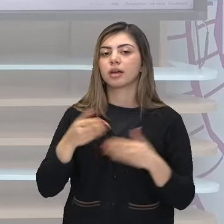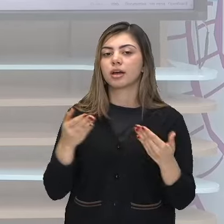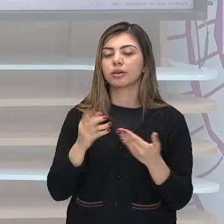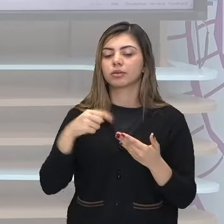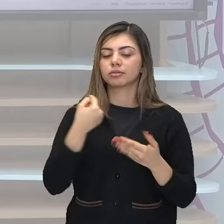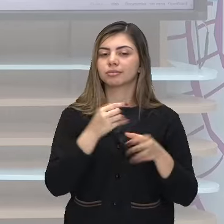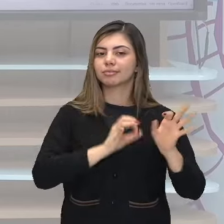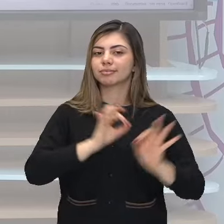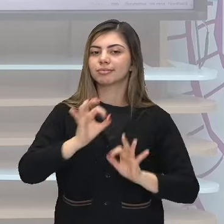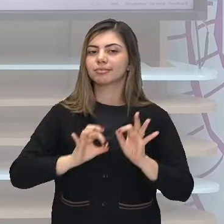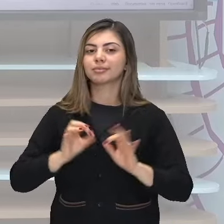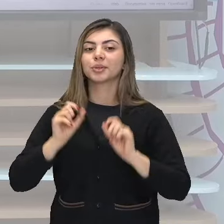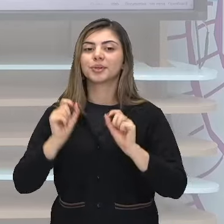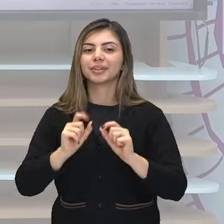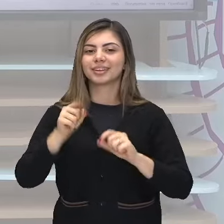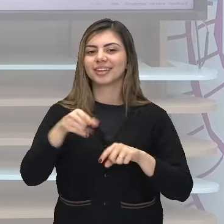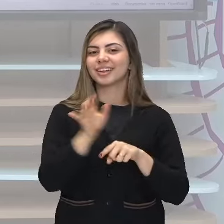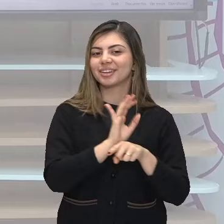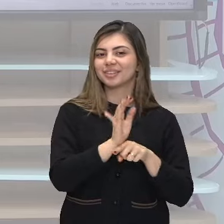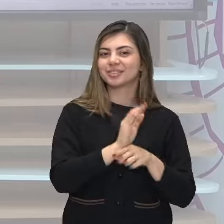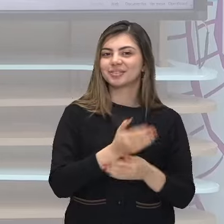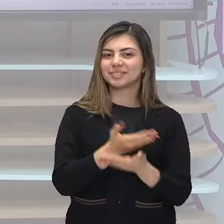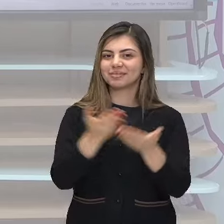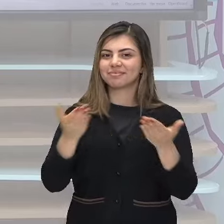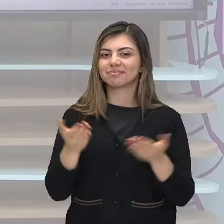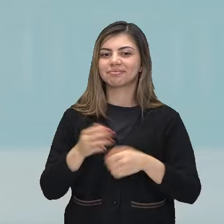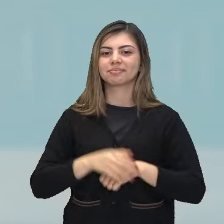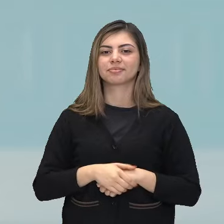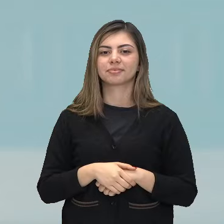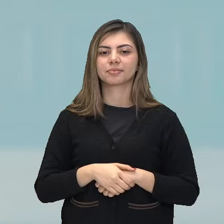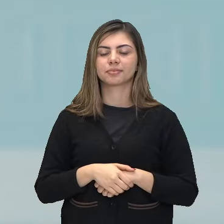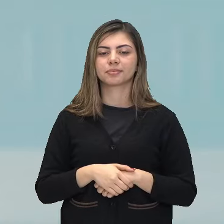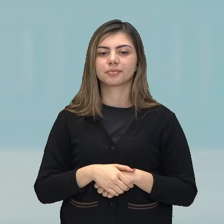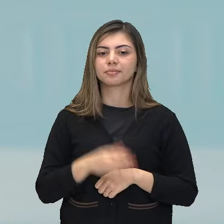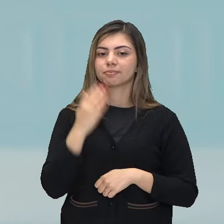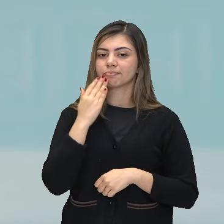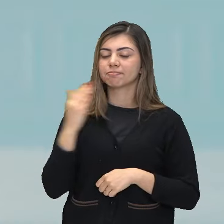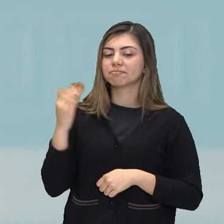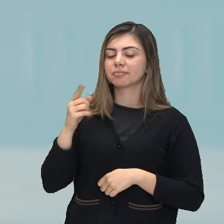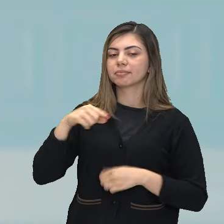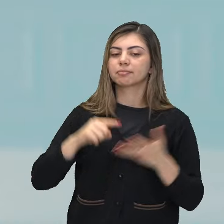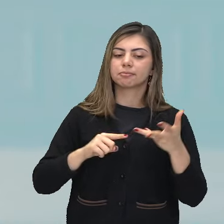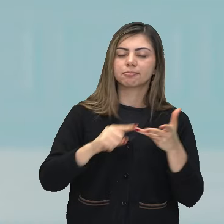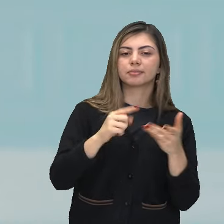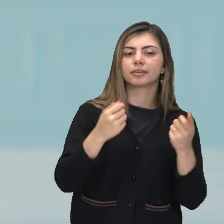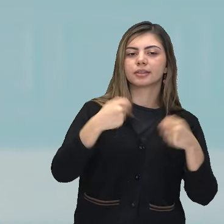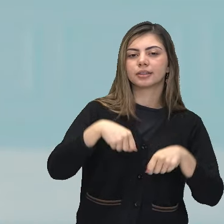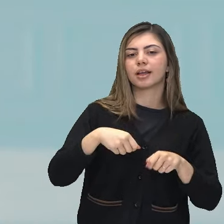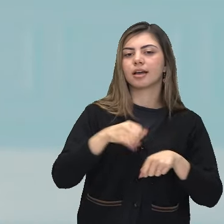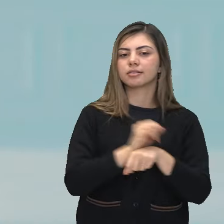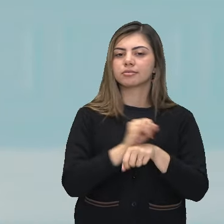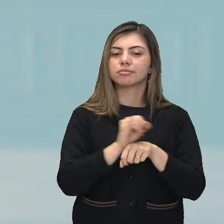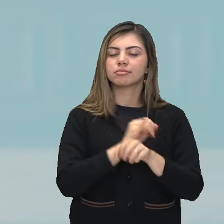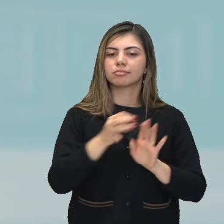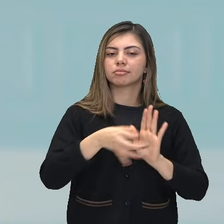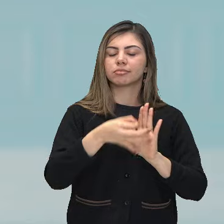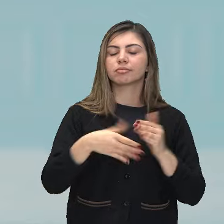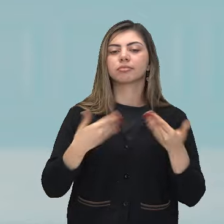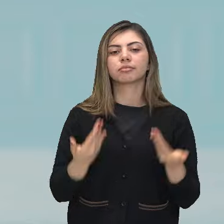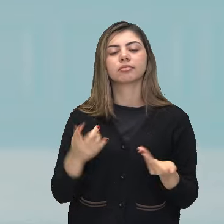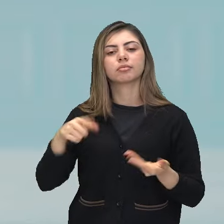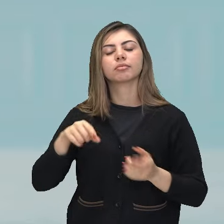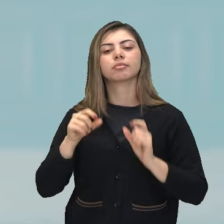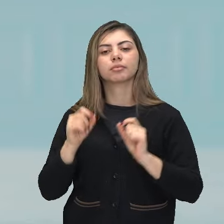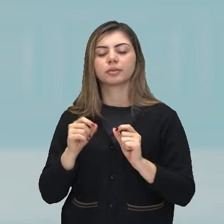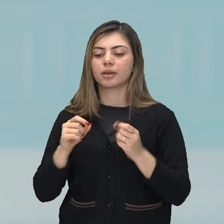preparou um pequeno vídeo para vocês então acompanhem aí enumeração de argumentos consiste na apresentação de